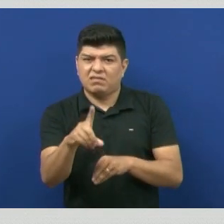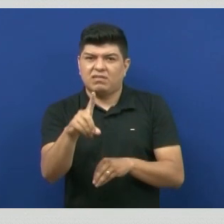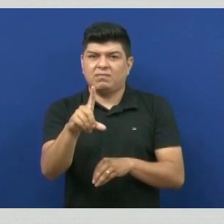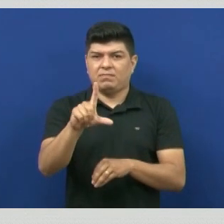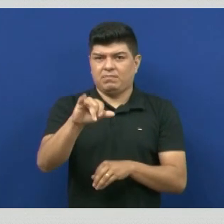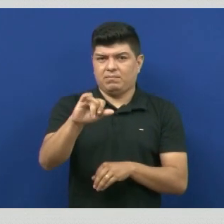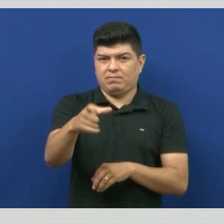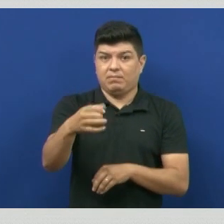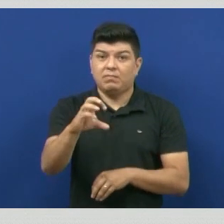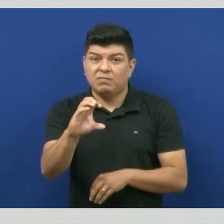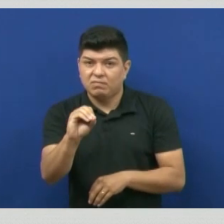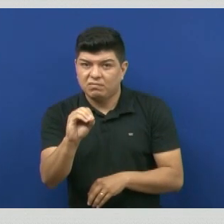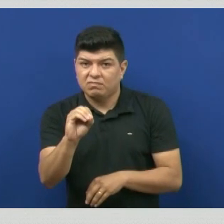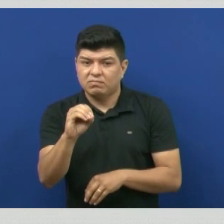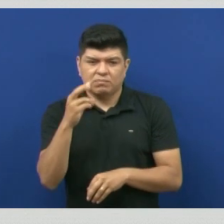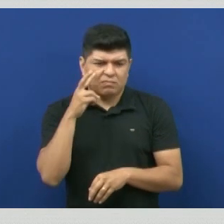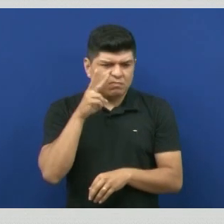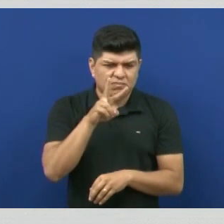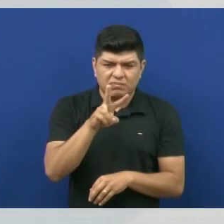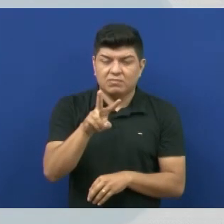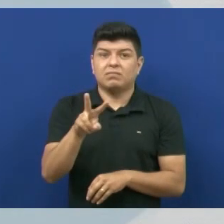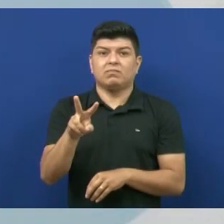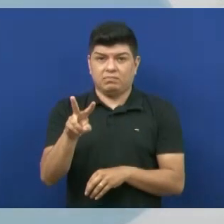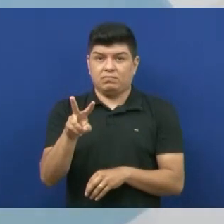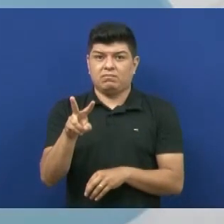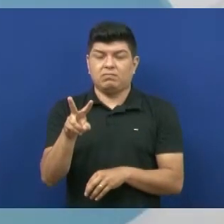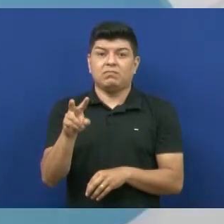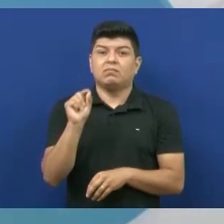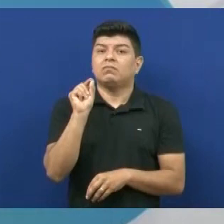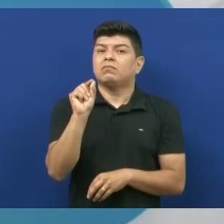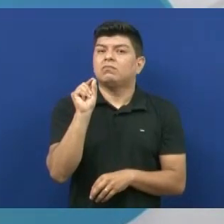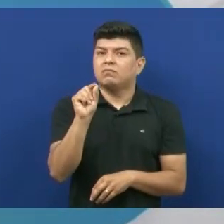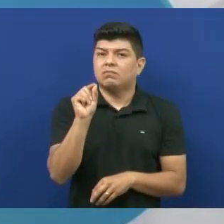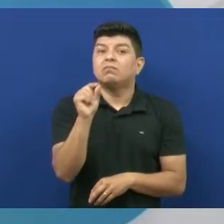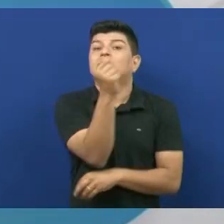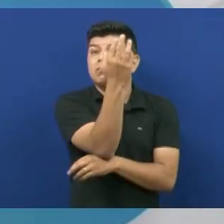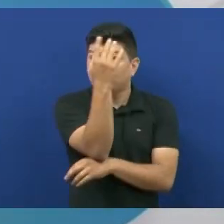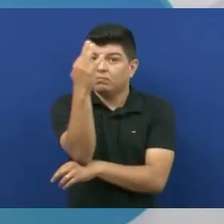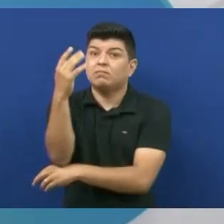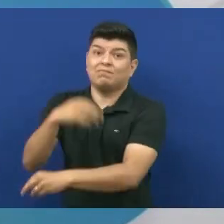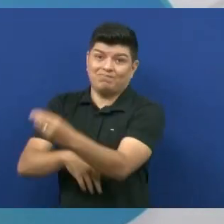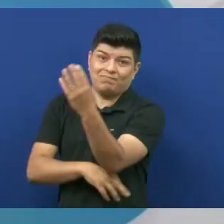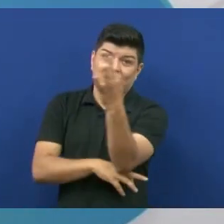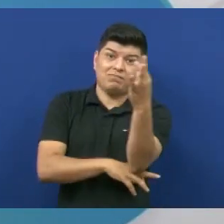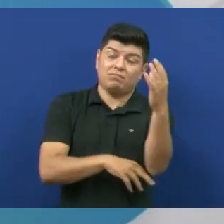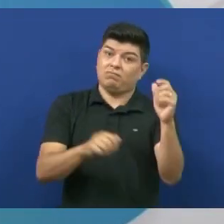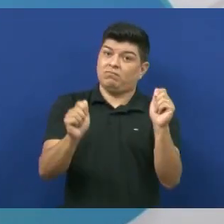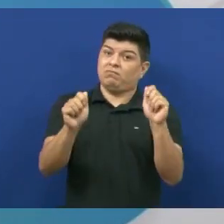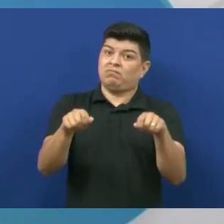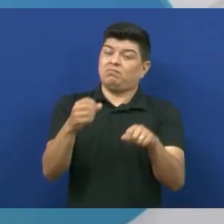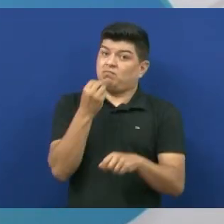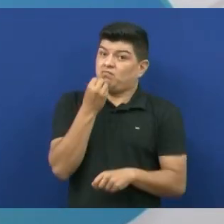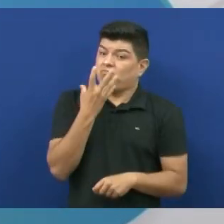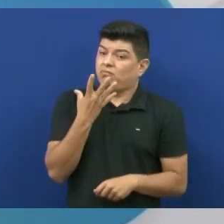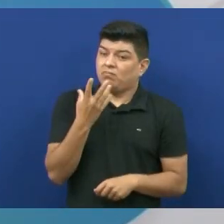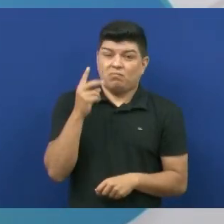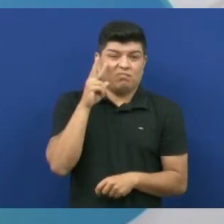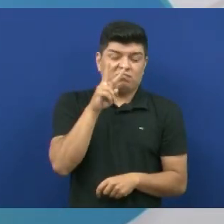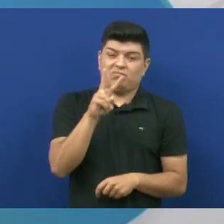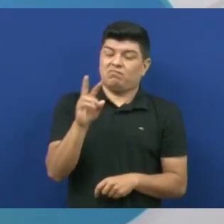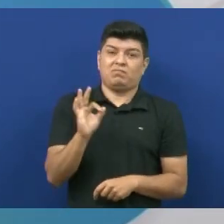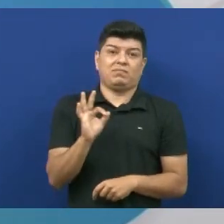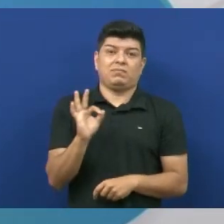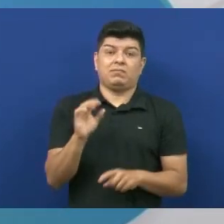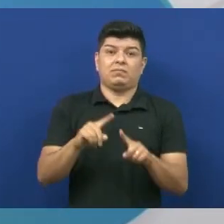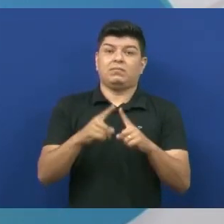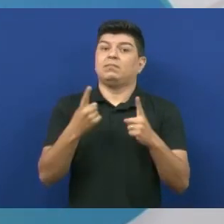essa contaminação, quando eu olho para isso, eu estou vendo também uma paisagem. Ela pode não ser agradável aos nossos